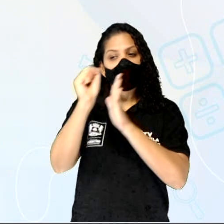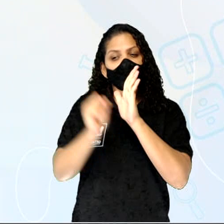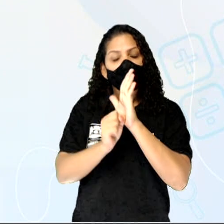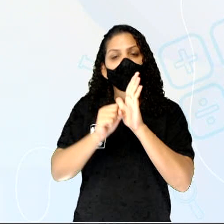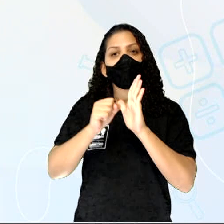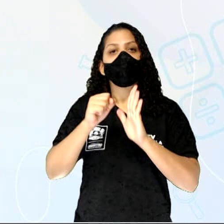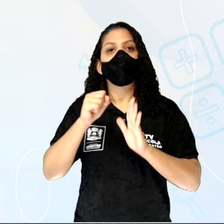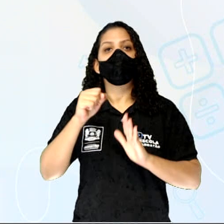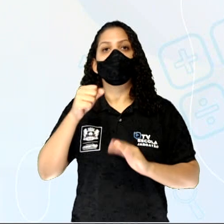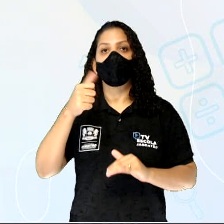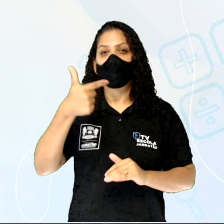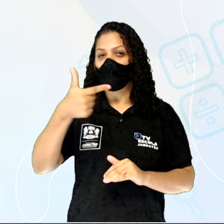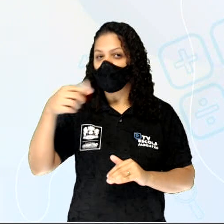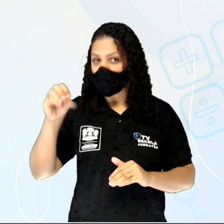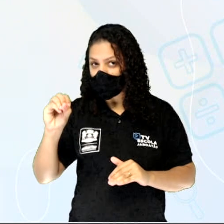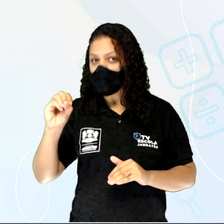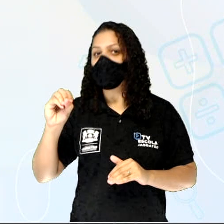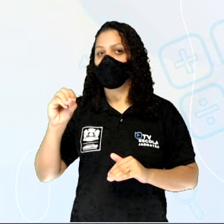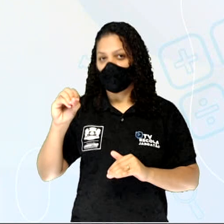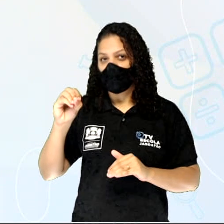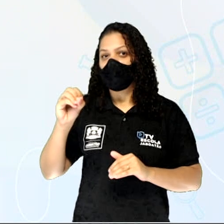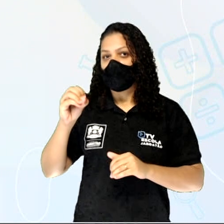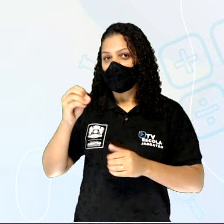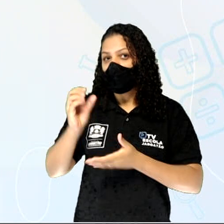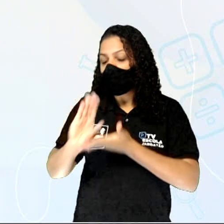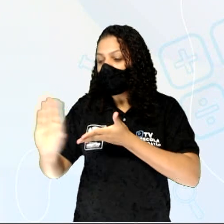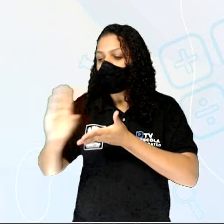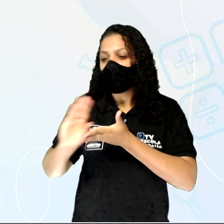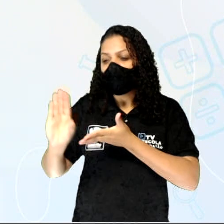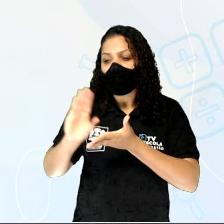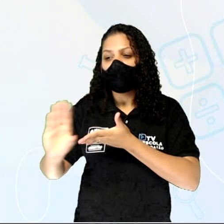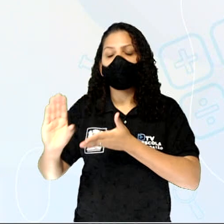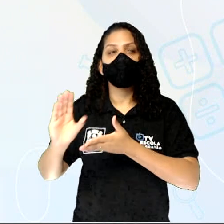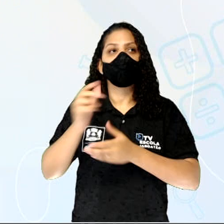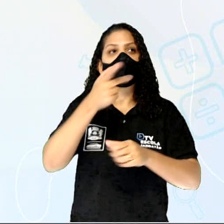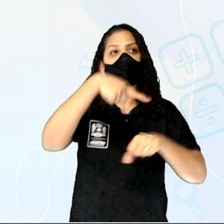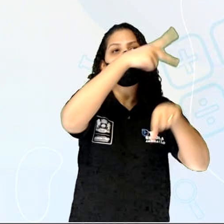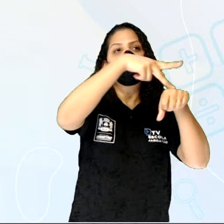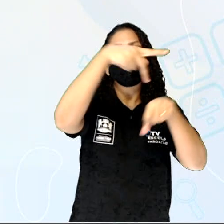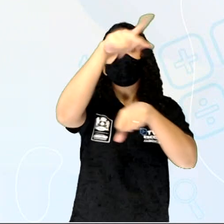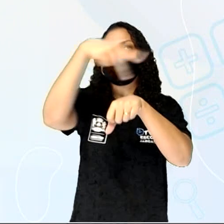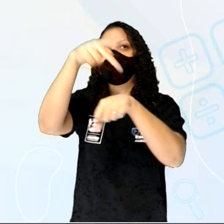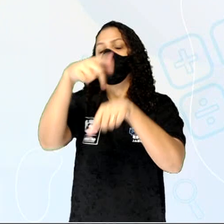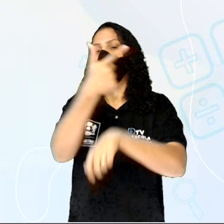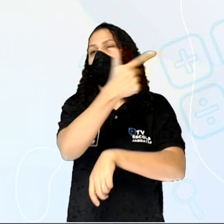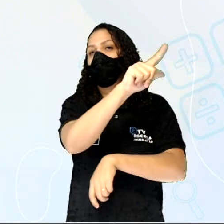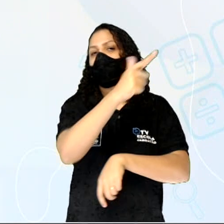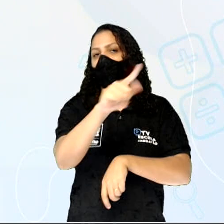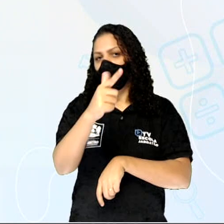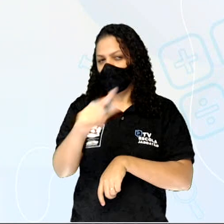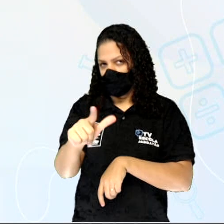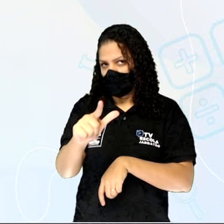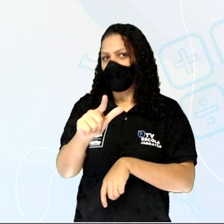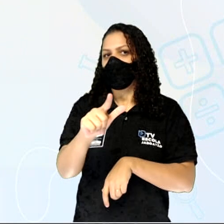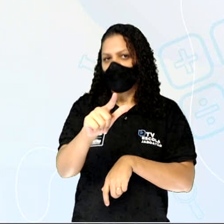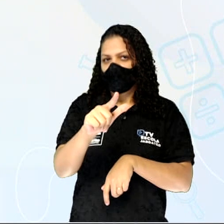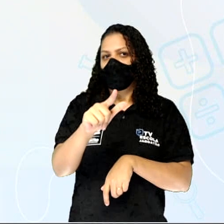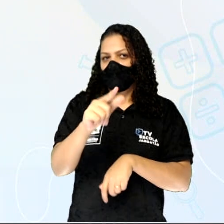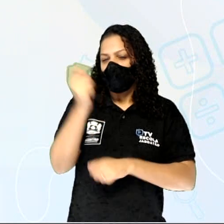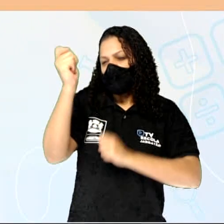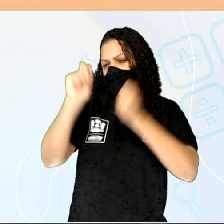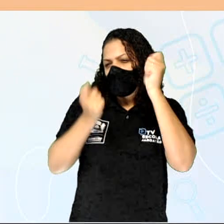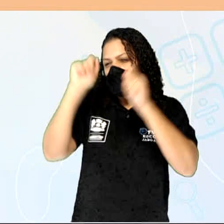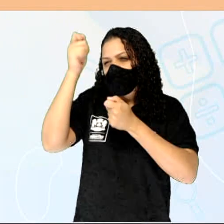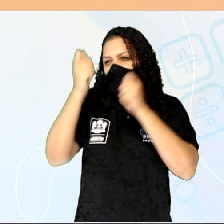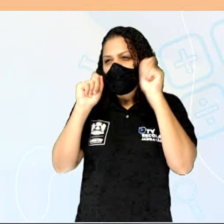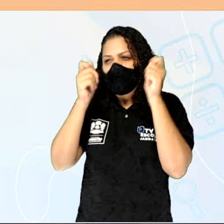investimentos estrangeiros. Foi uma industrialização um pouco acanhada, um pouco